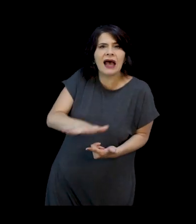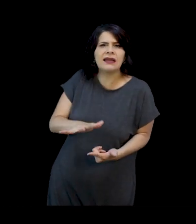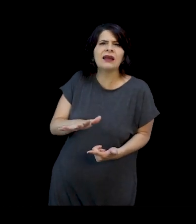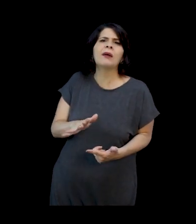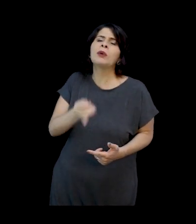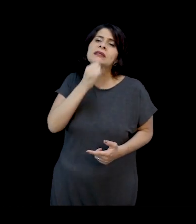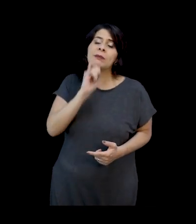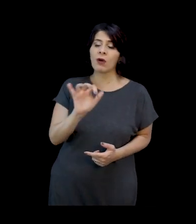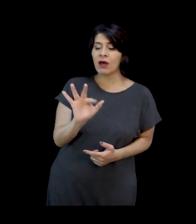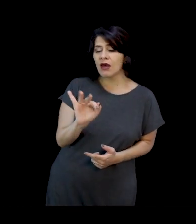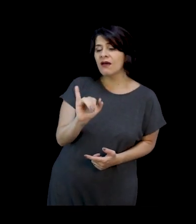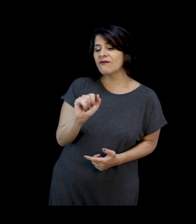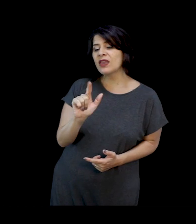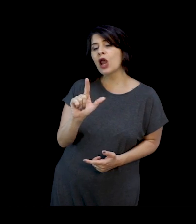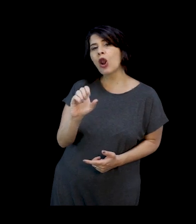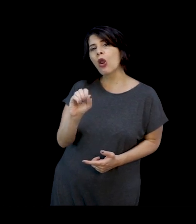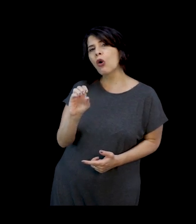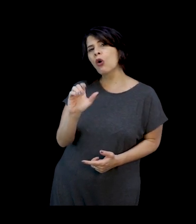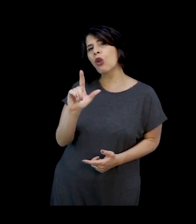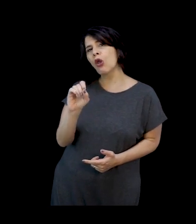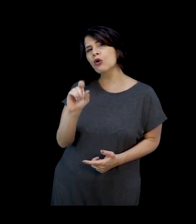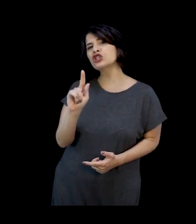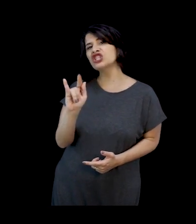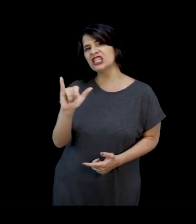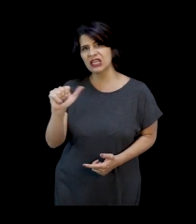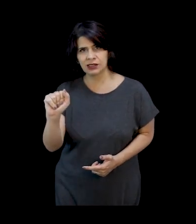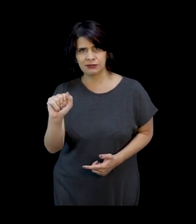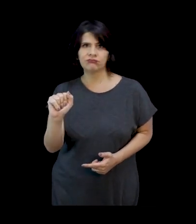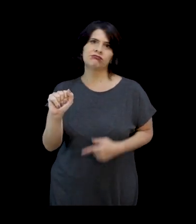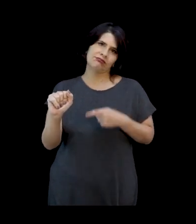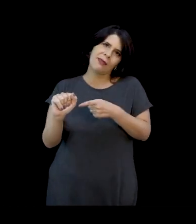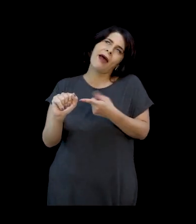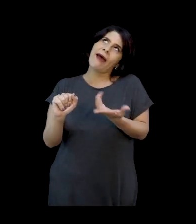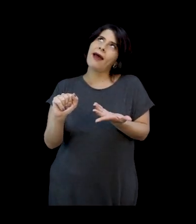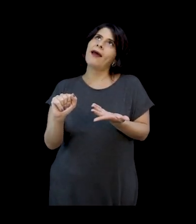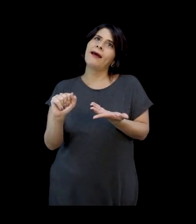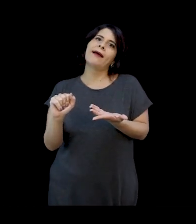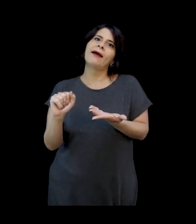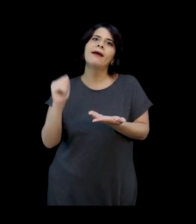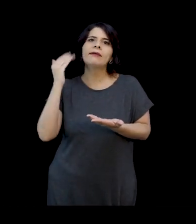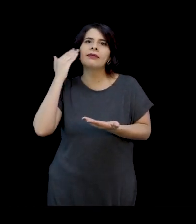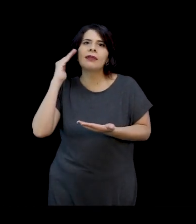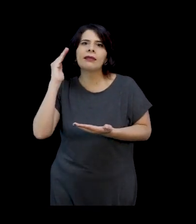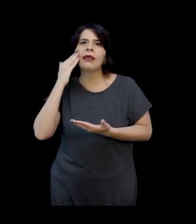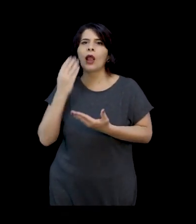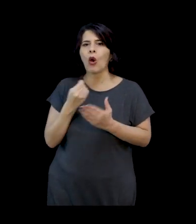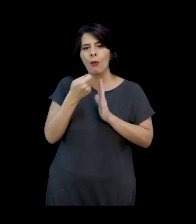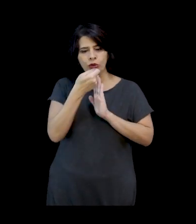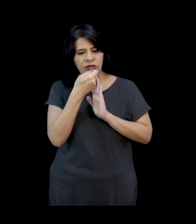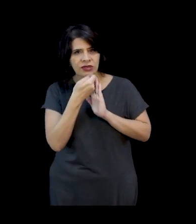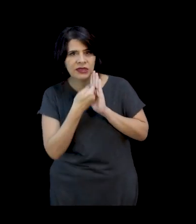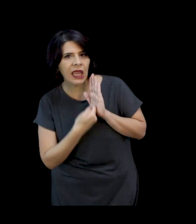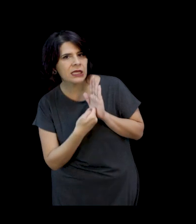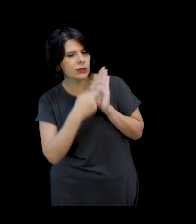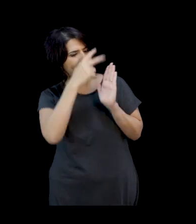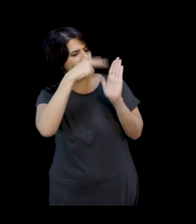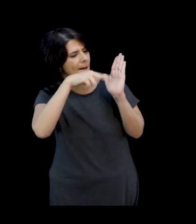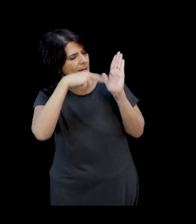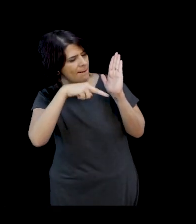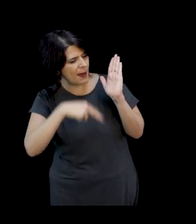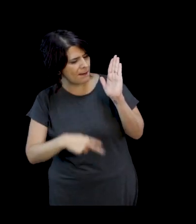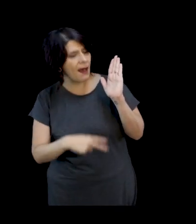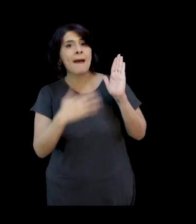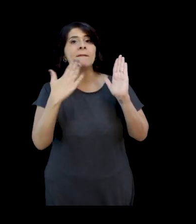que não nos são mais tão familiares, como a filologia. Filologia, que é, vamos dizer, uma leitura cerrada